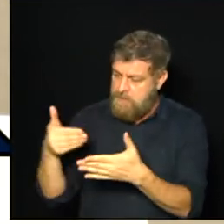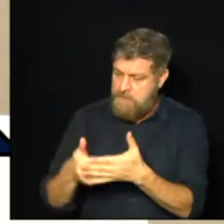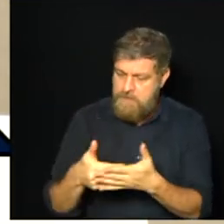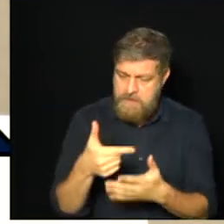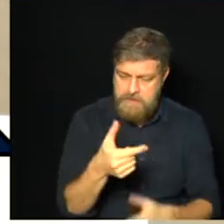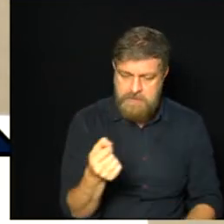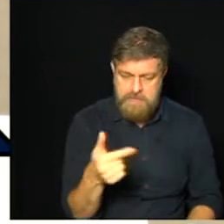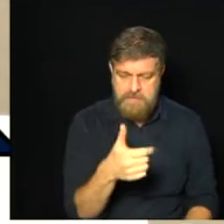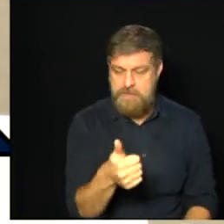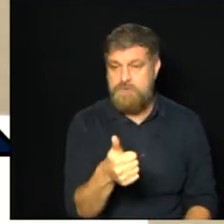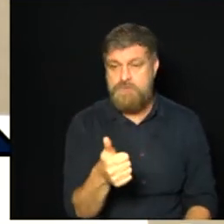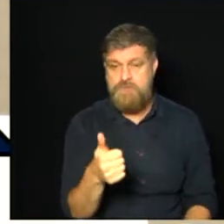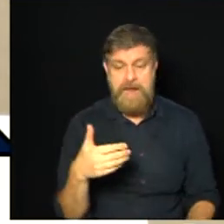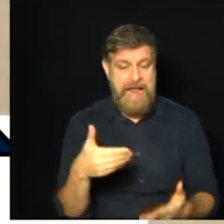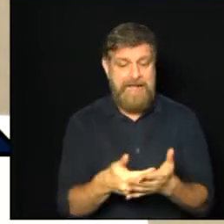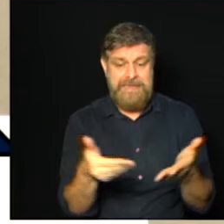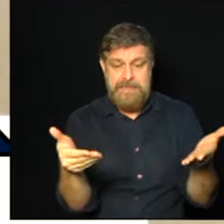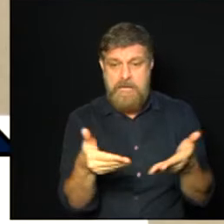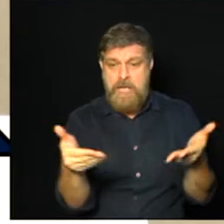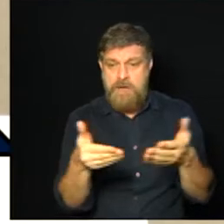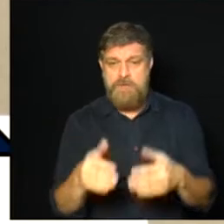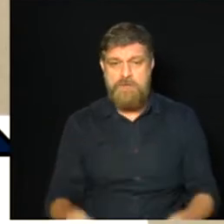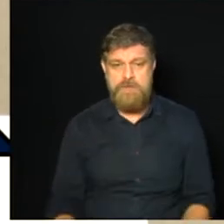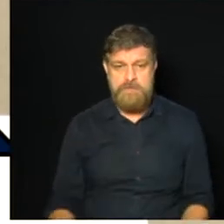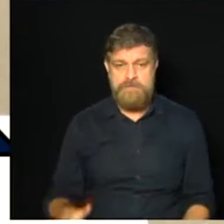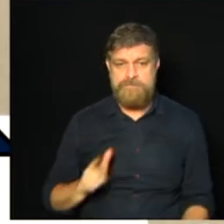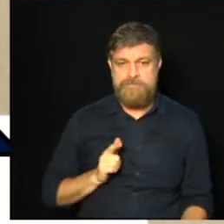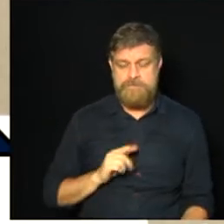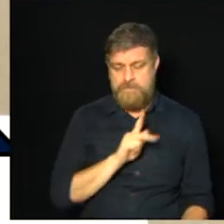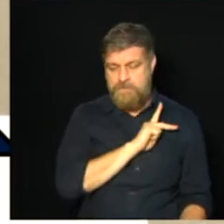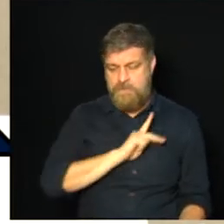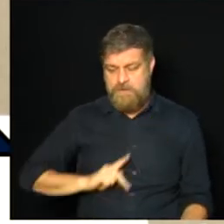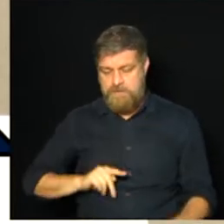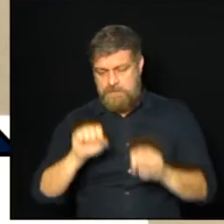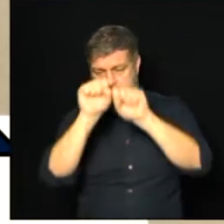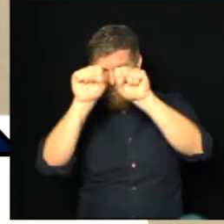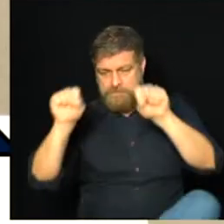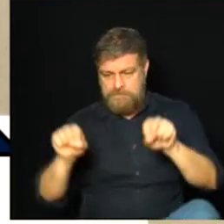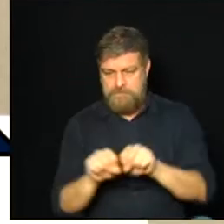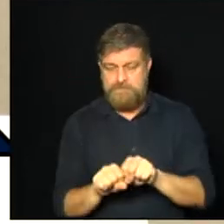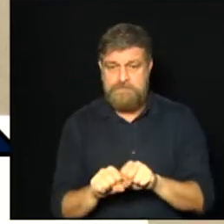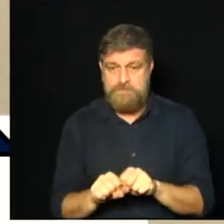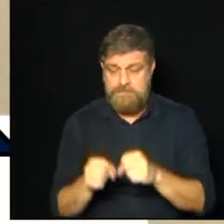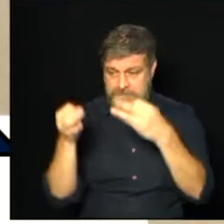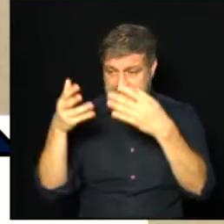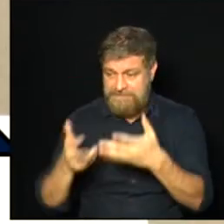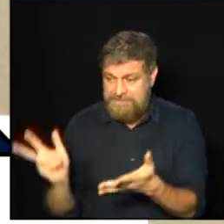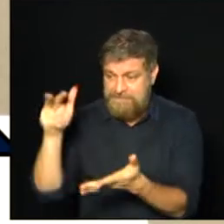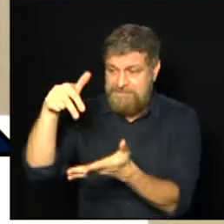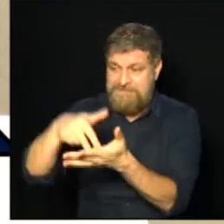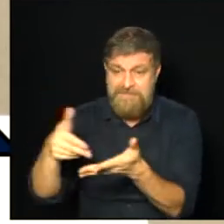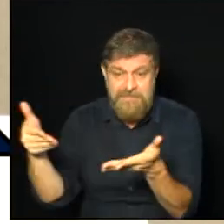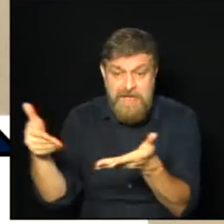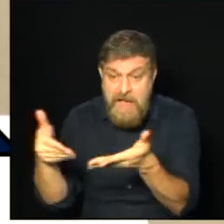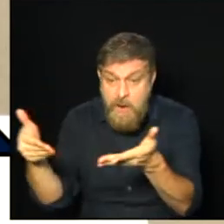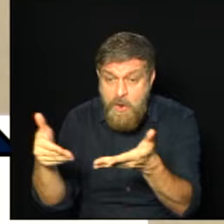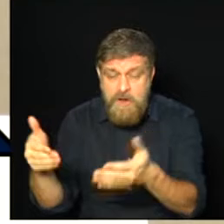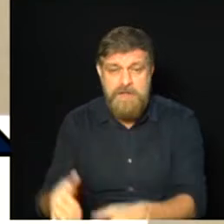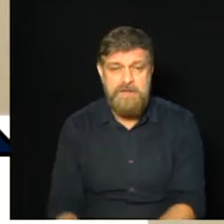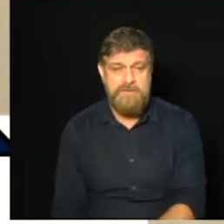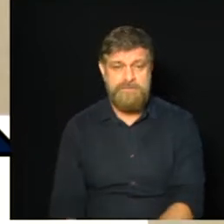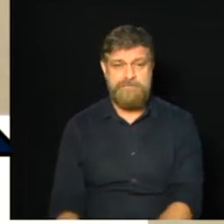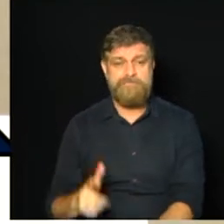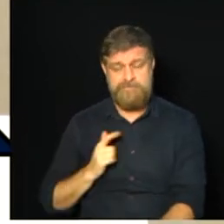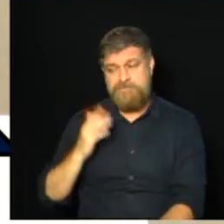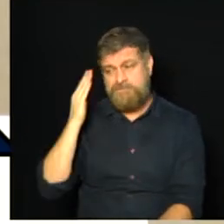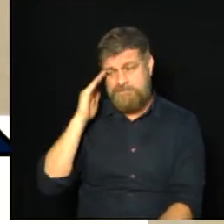2021. O doutor Sérgio pode até falar, olha, eu cheguei hoje, cheguei agora, cheguei em 2021, né? É